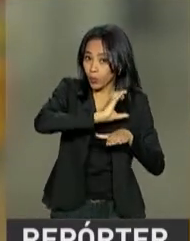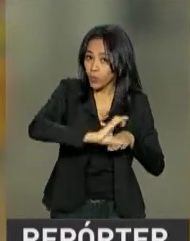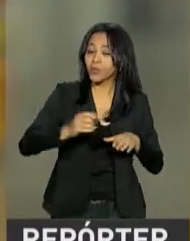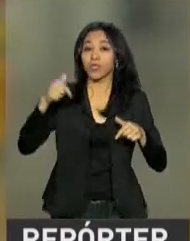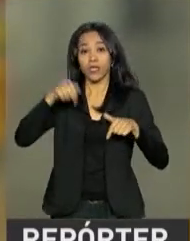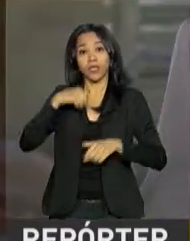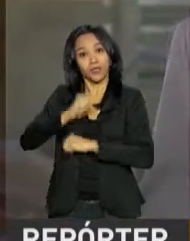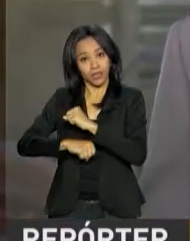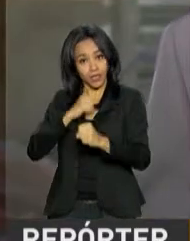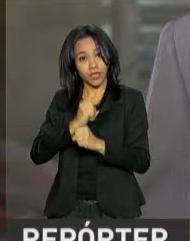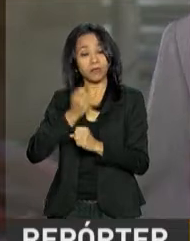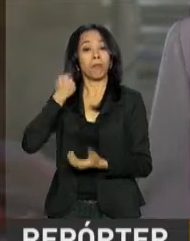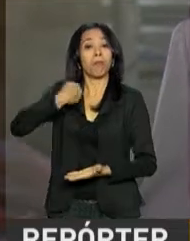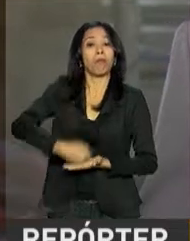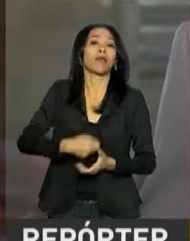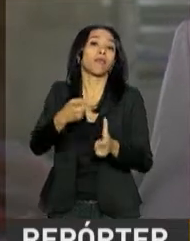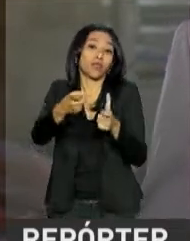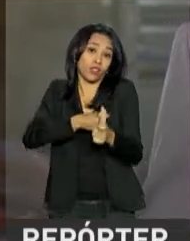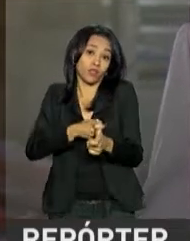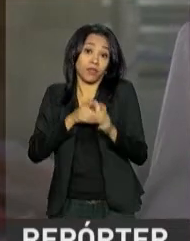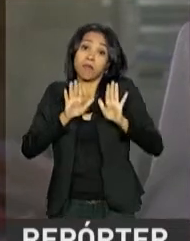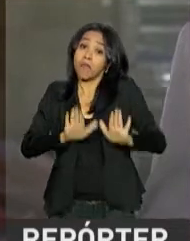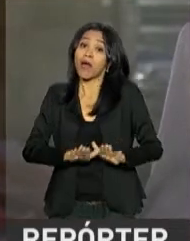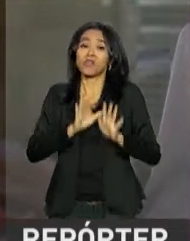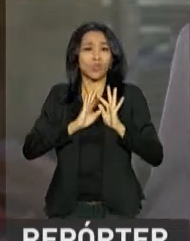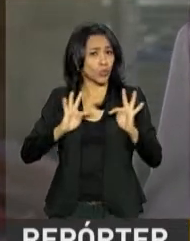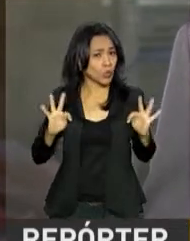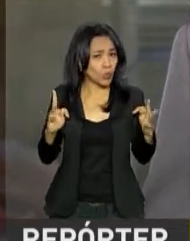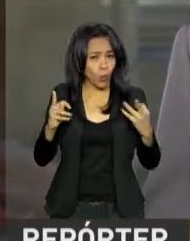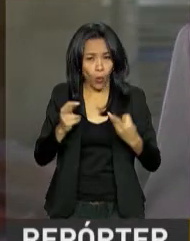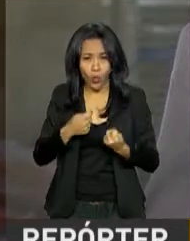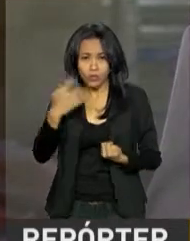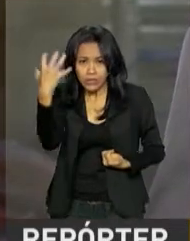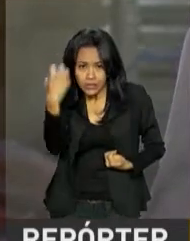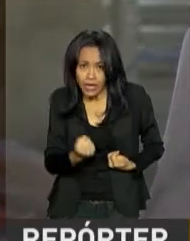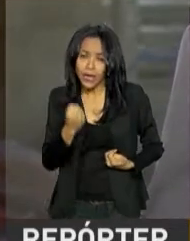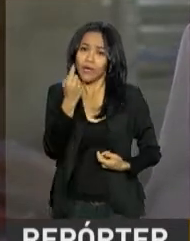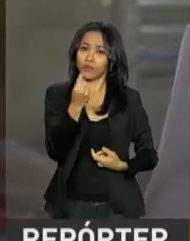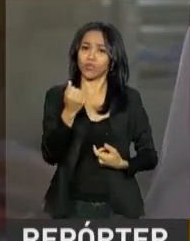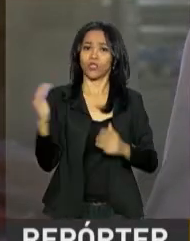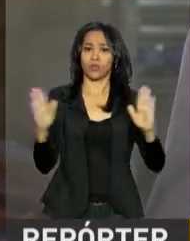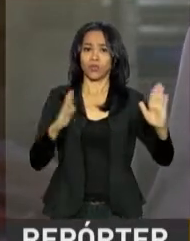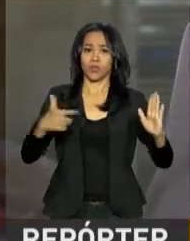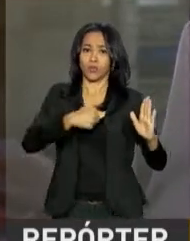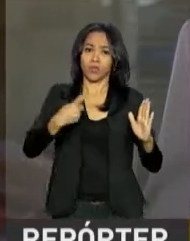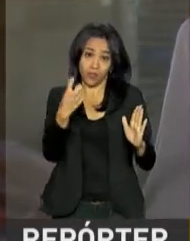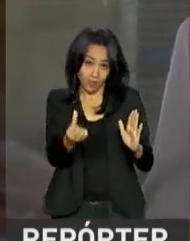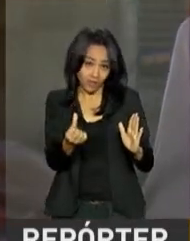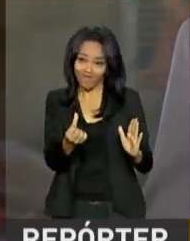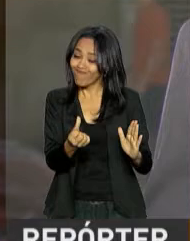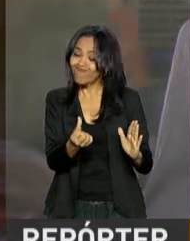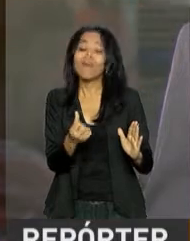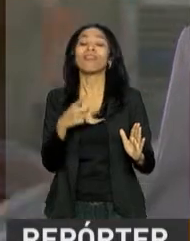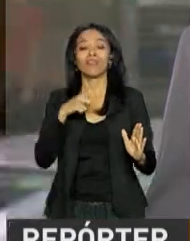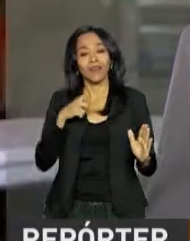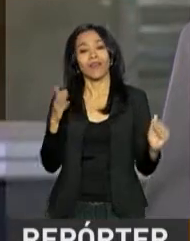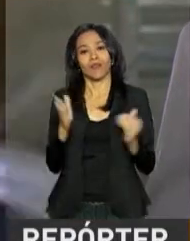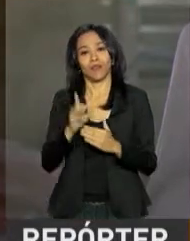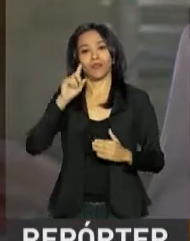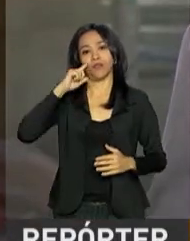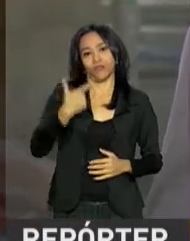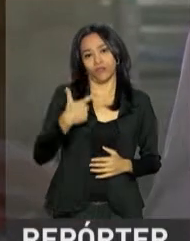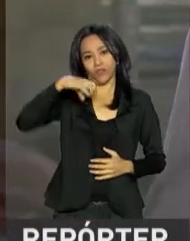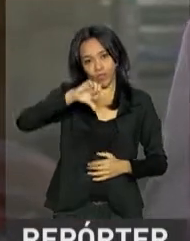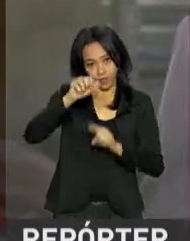com o dinheiro que vem mas nem todo e sacaram o abono salarial ano base 2006 e agora eles têm até o dia 29 deste